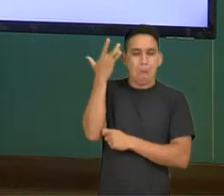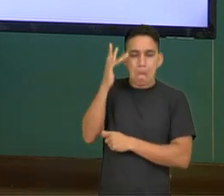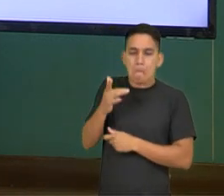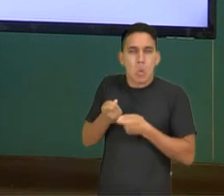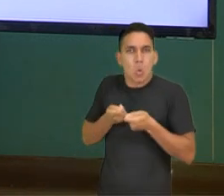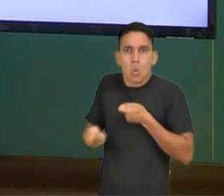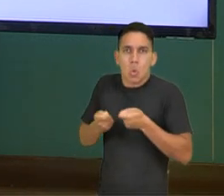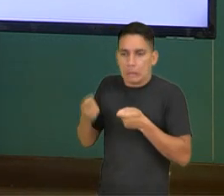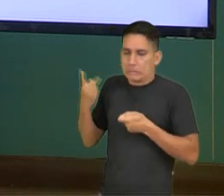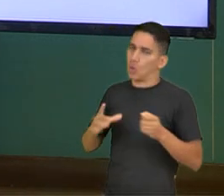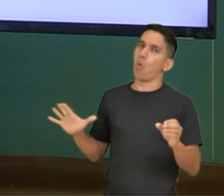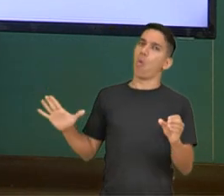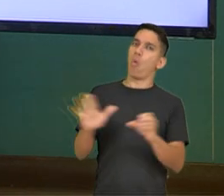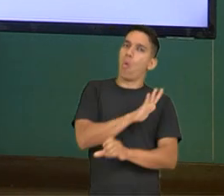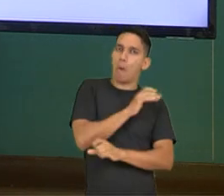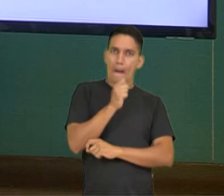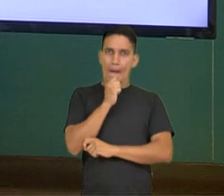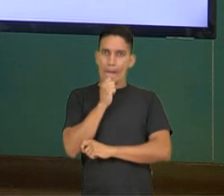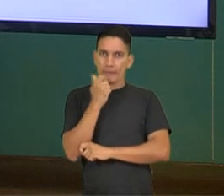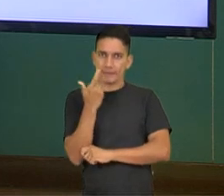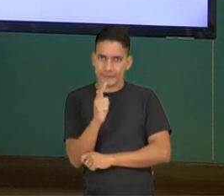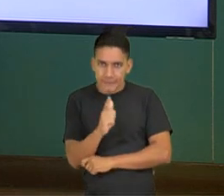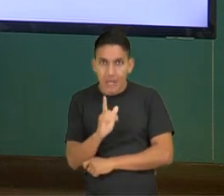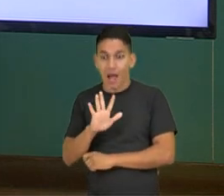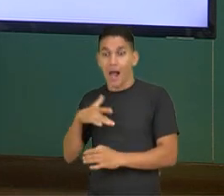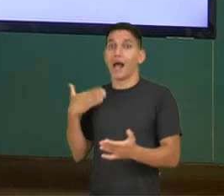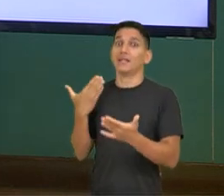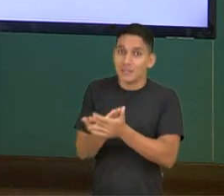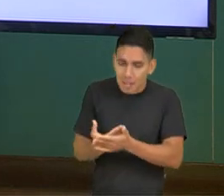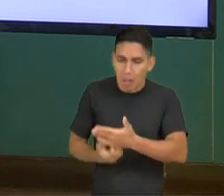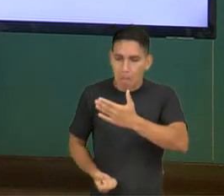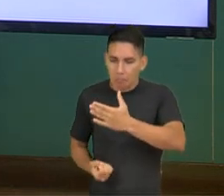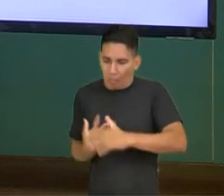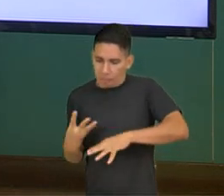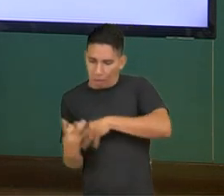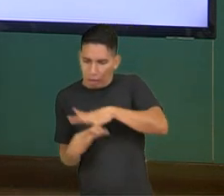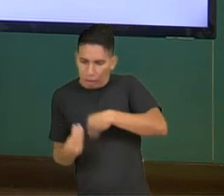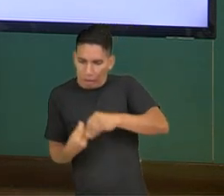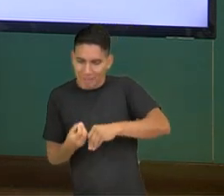domínio completo ainda, até chegar neste líquido